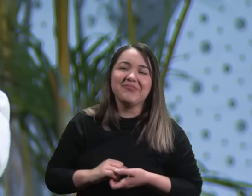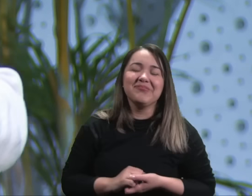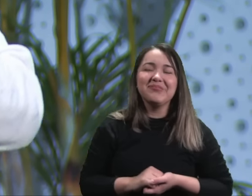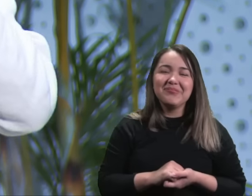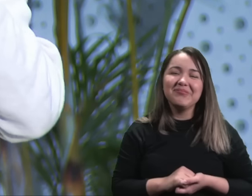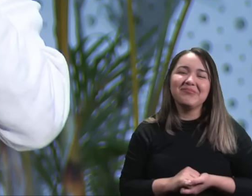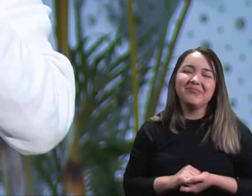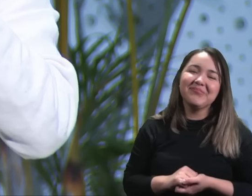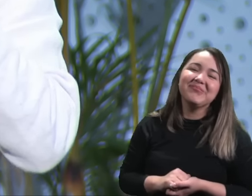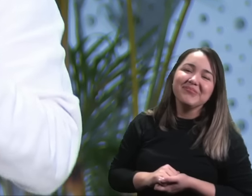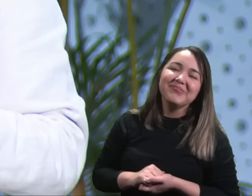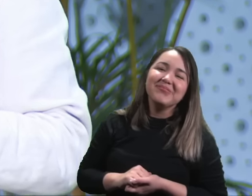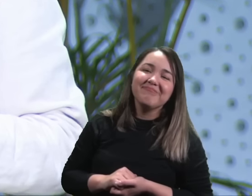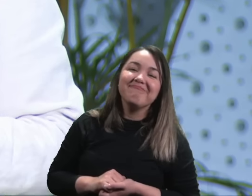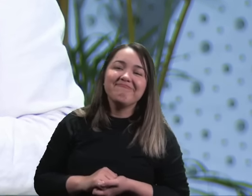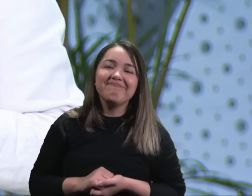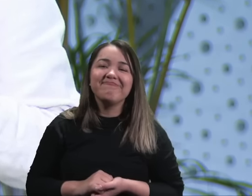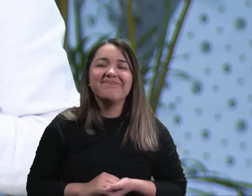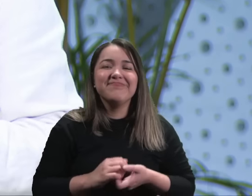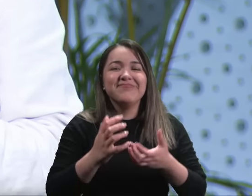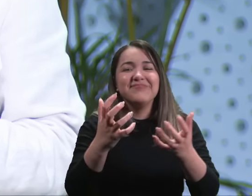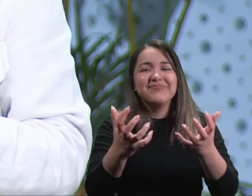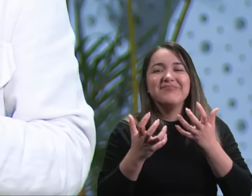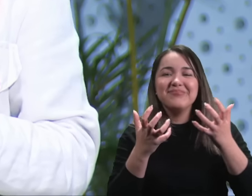amparar quero